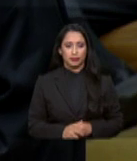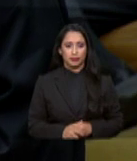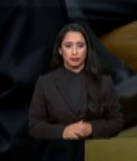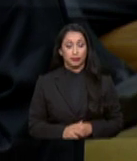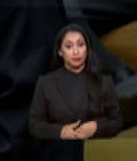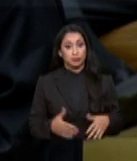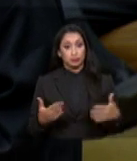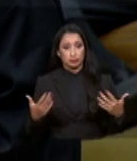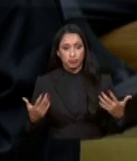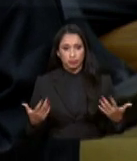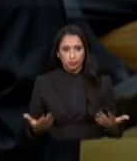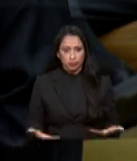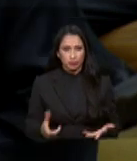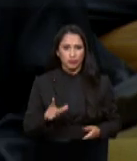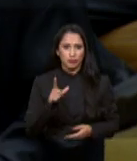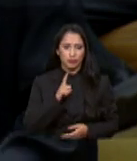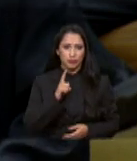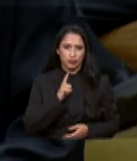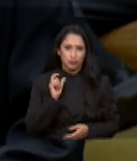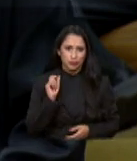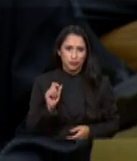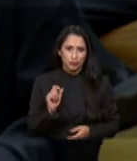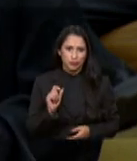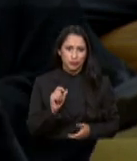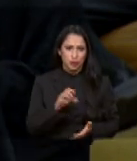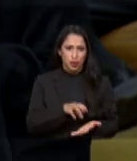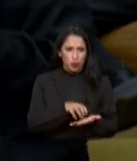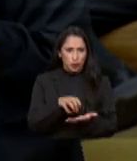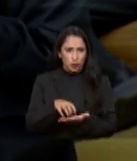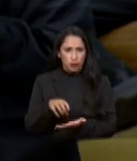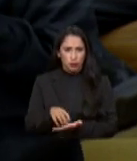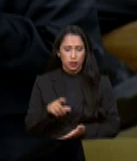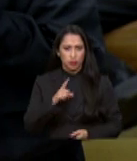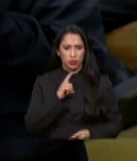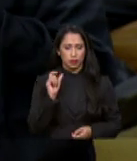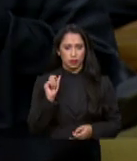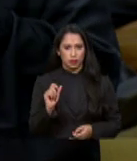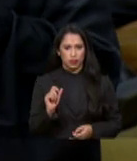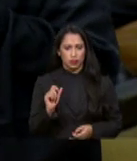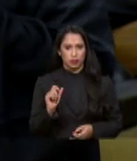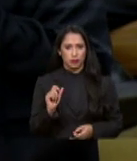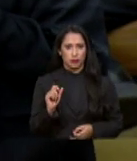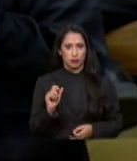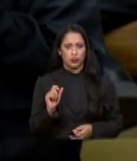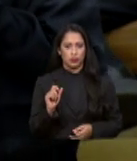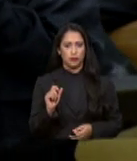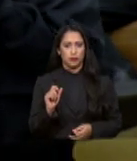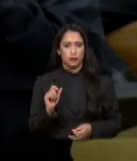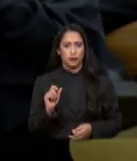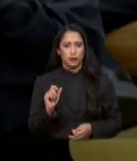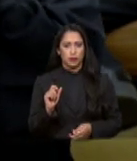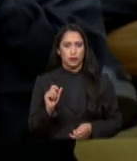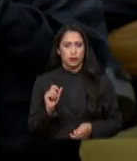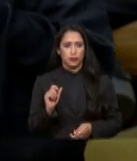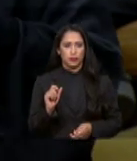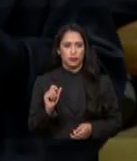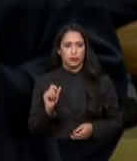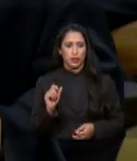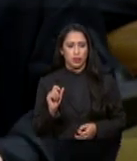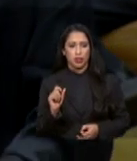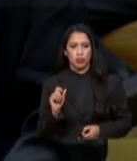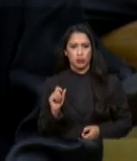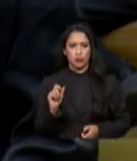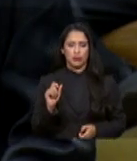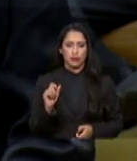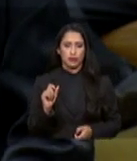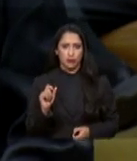Dessa forma, os valores alocados no orçamento público ao Ministério do Meio Ambiente, ao IBAMA e ao CMBio,